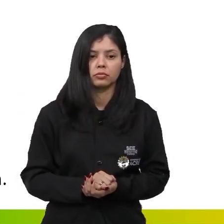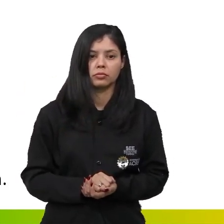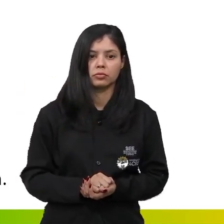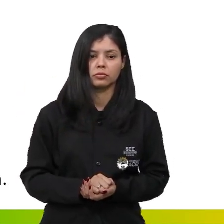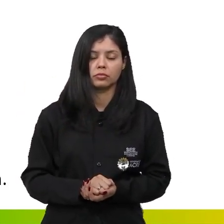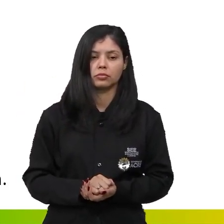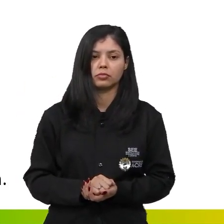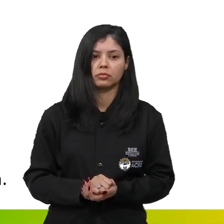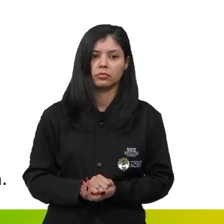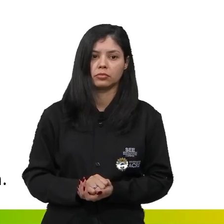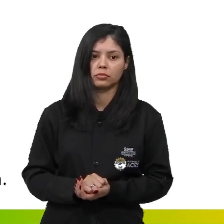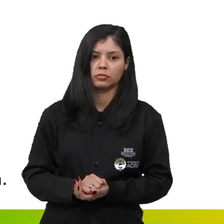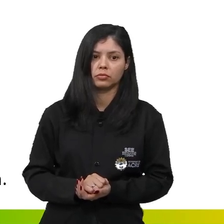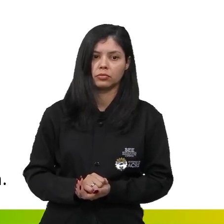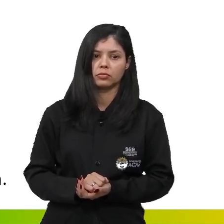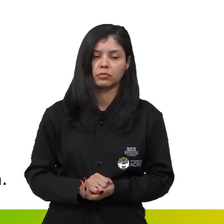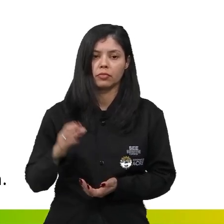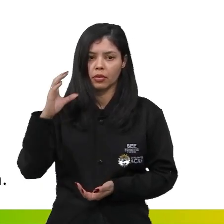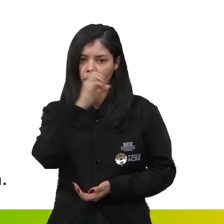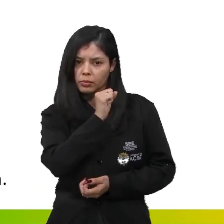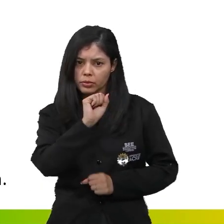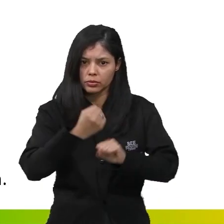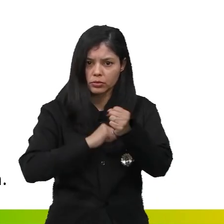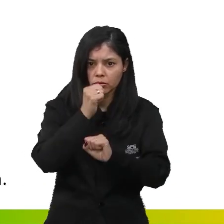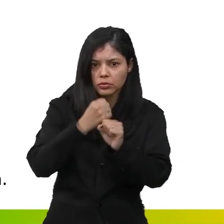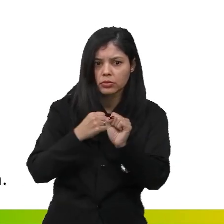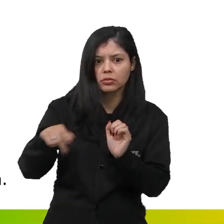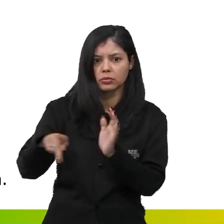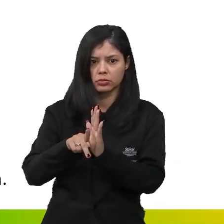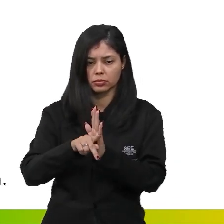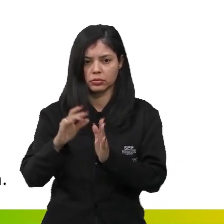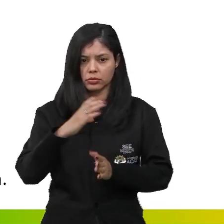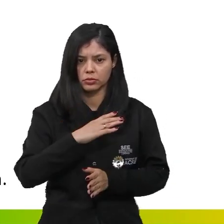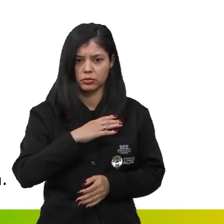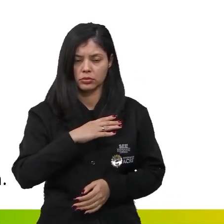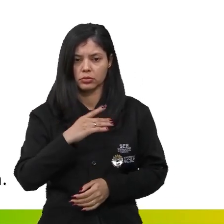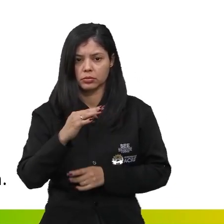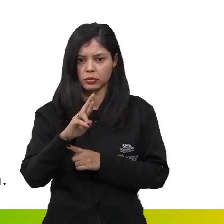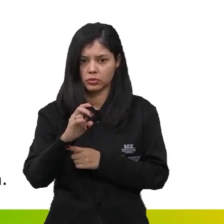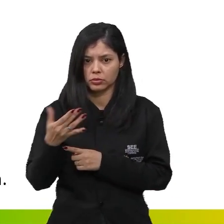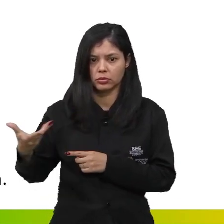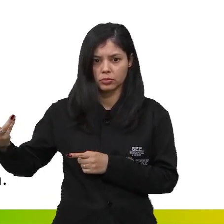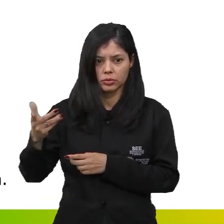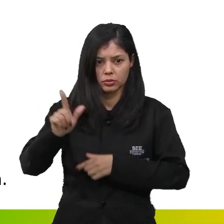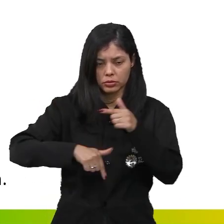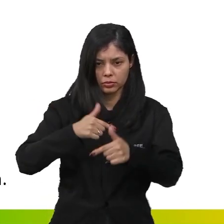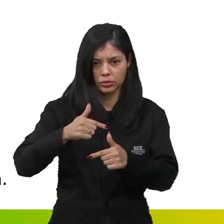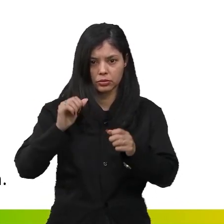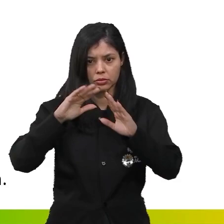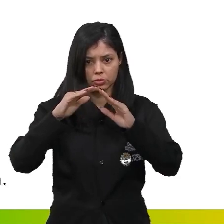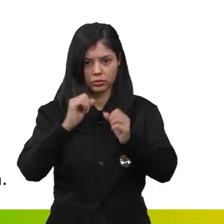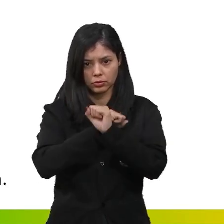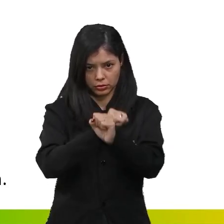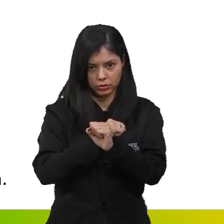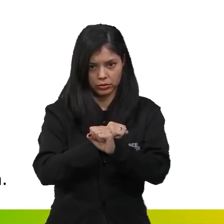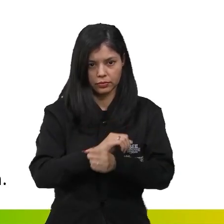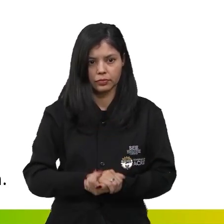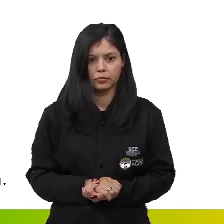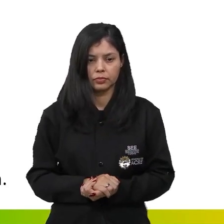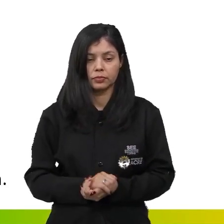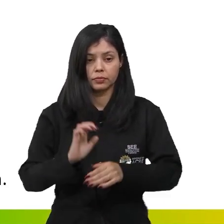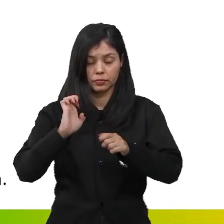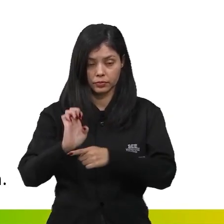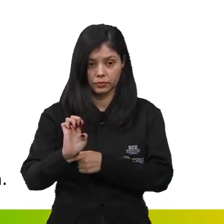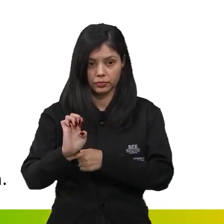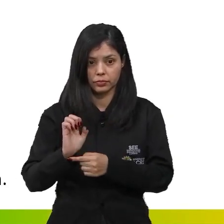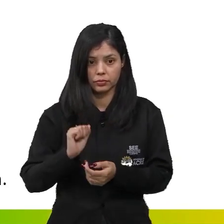europeias. D. A rápida industrialização das cidades portuárias com base no trabalho escravo. Ou letra